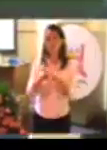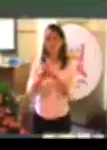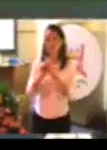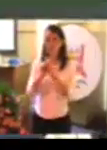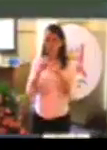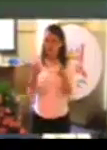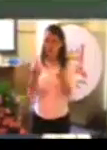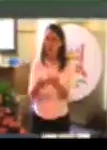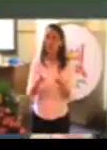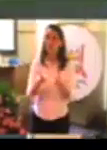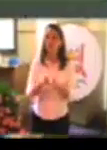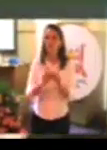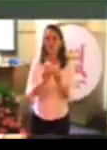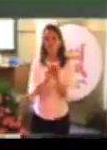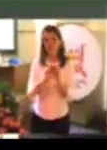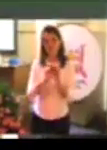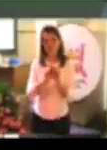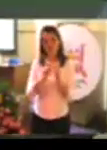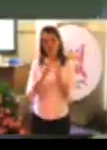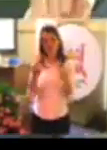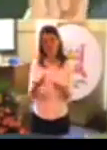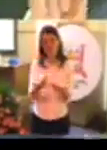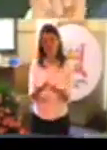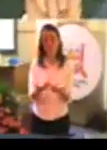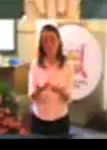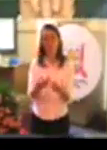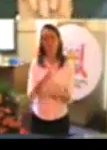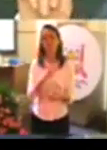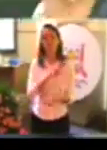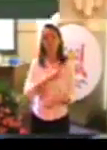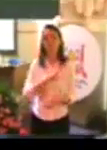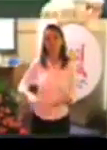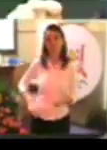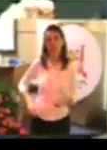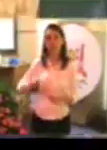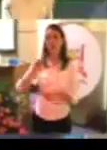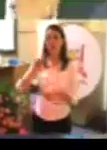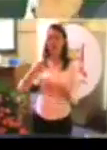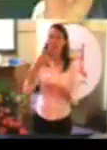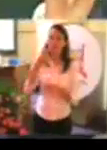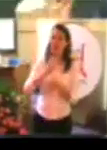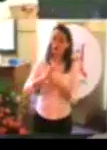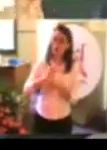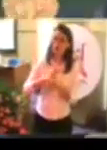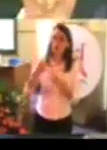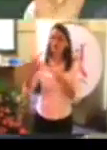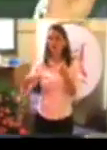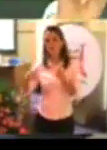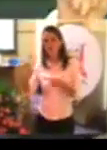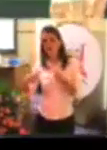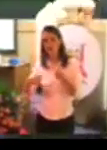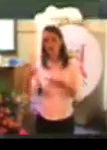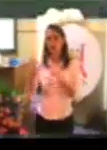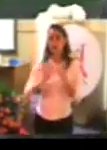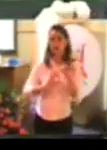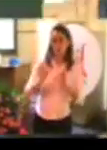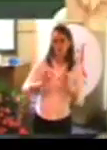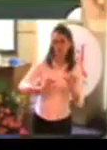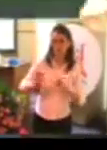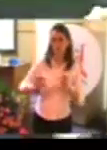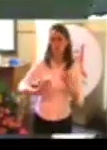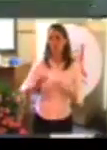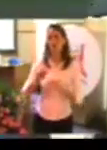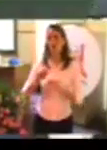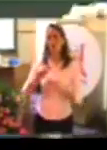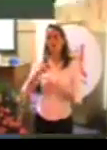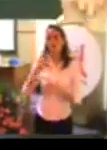Câmaras Municipais. E nós, em 2003, depois de 2 anos de discussão, de preparação,